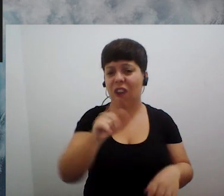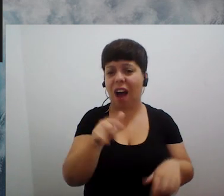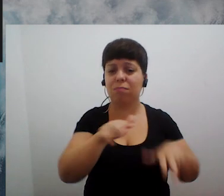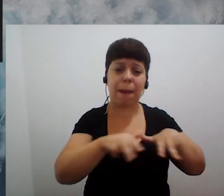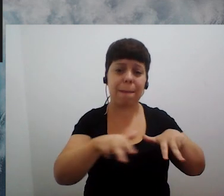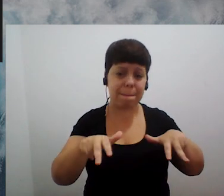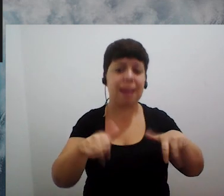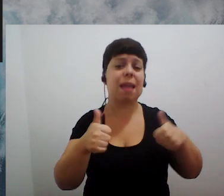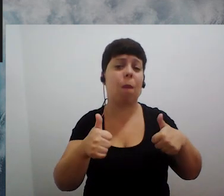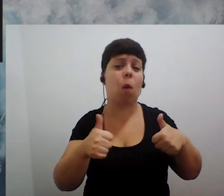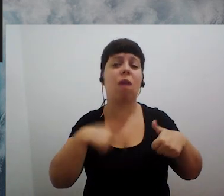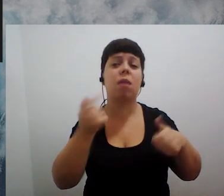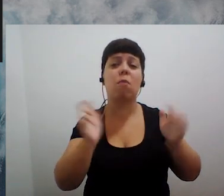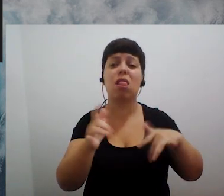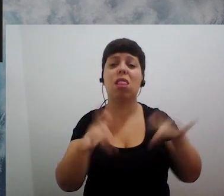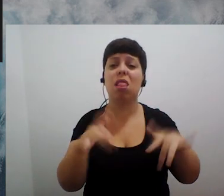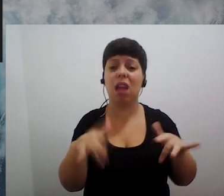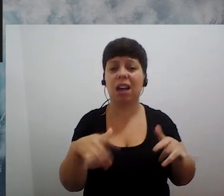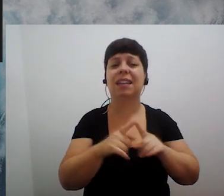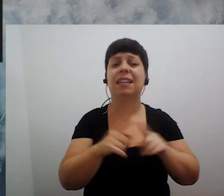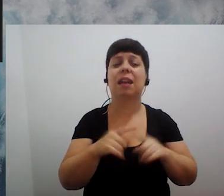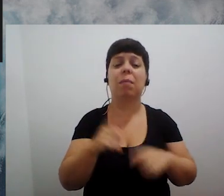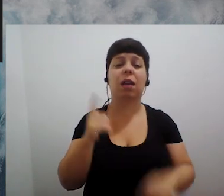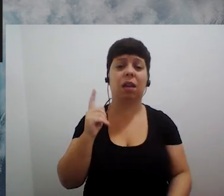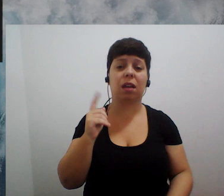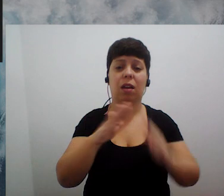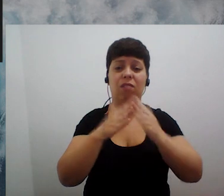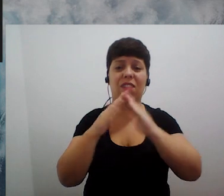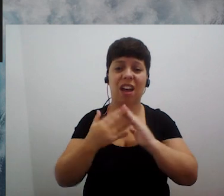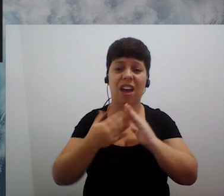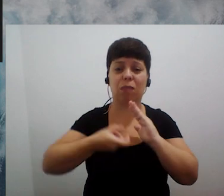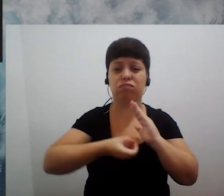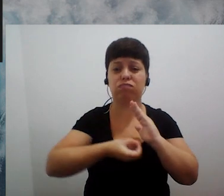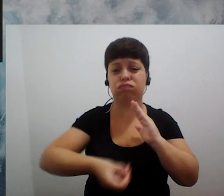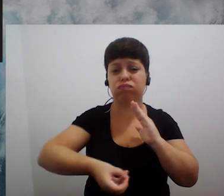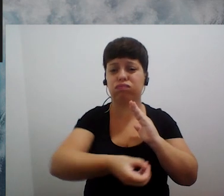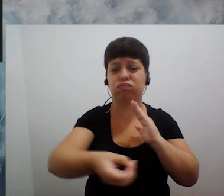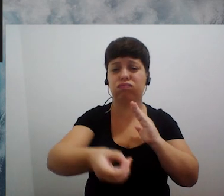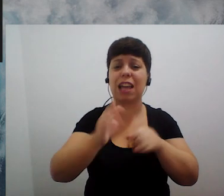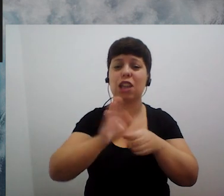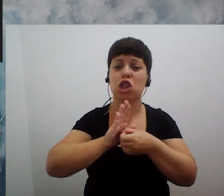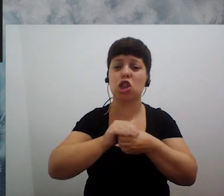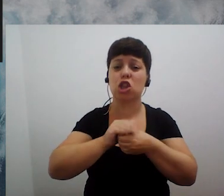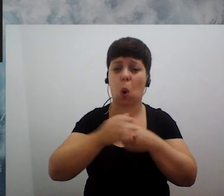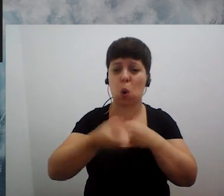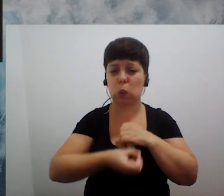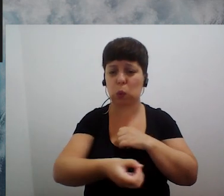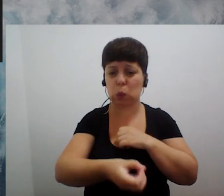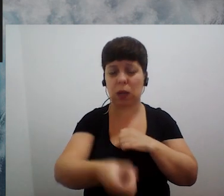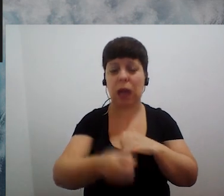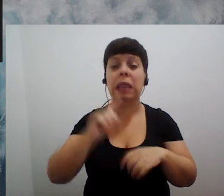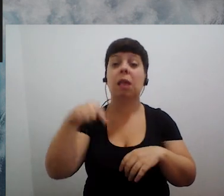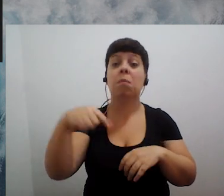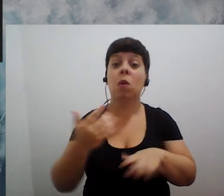pelos banhistas, e aí também o esgoto que desce também da Rocinha. E aí eu comecei, aí